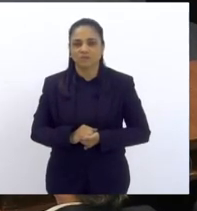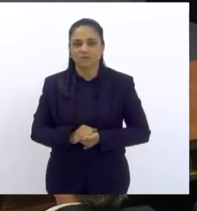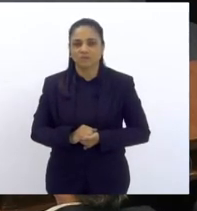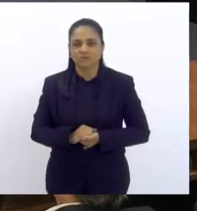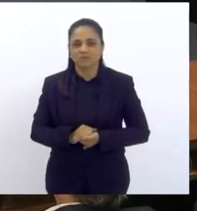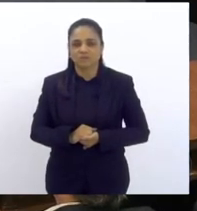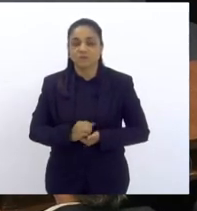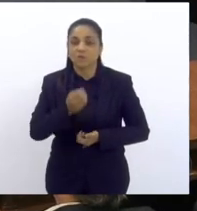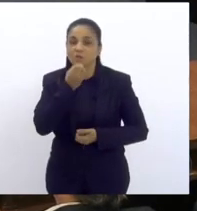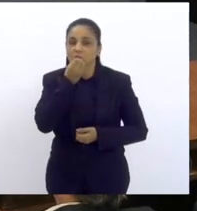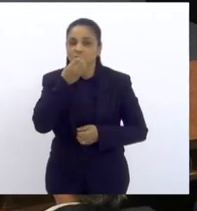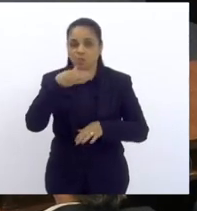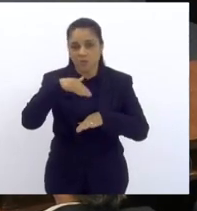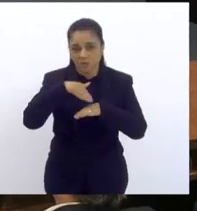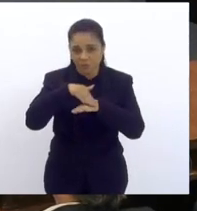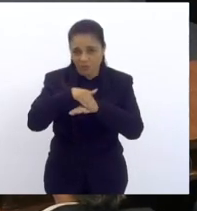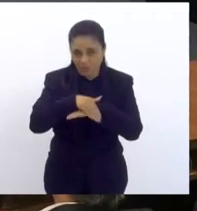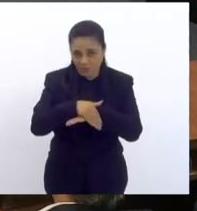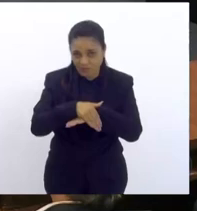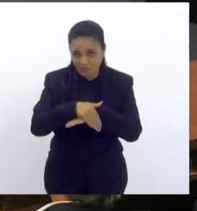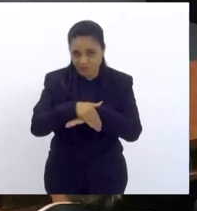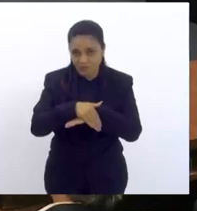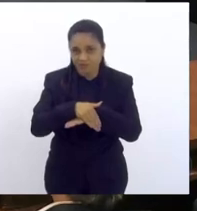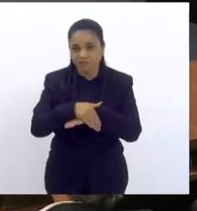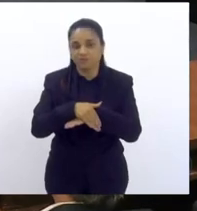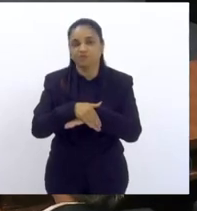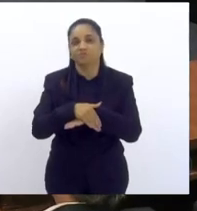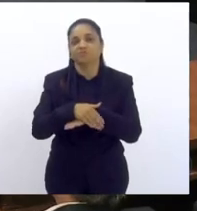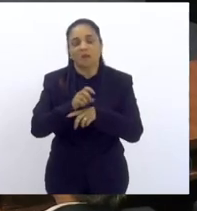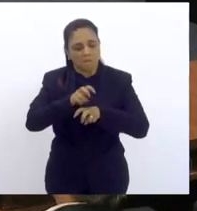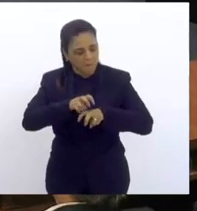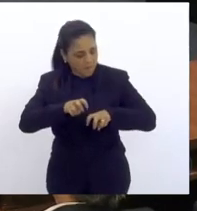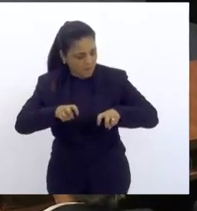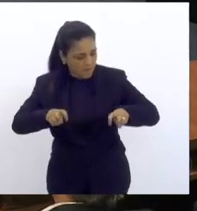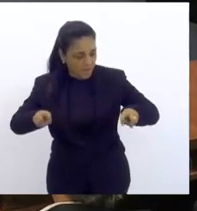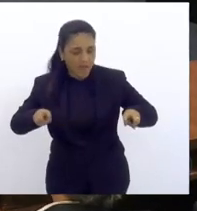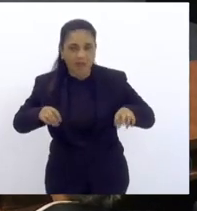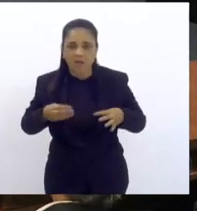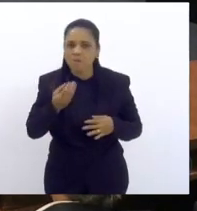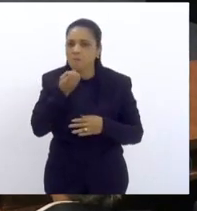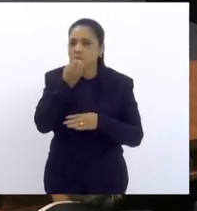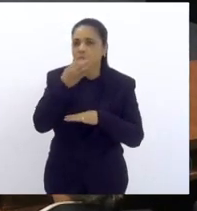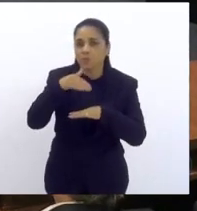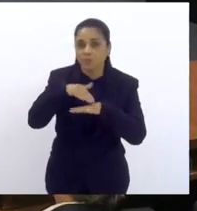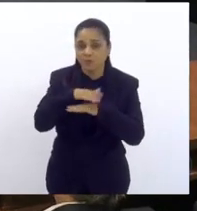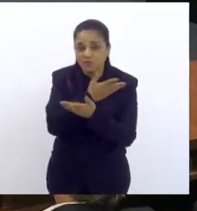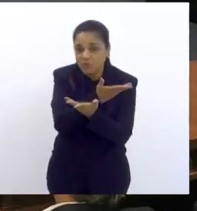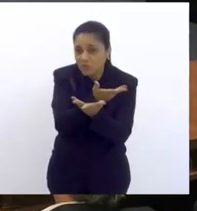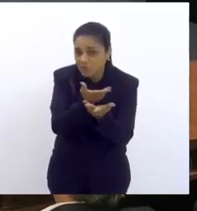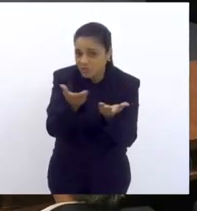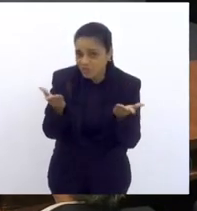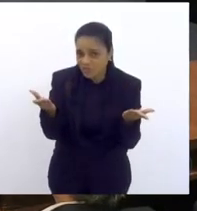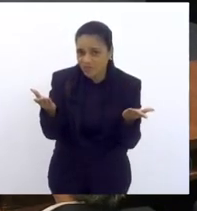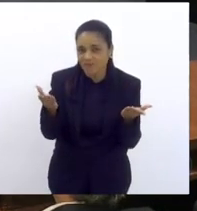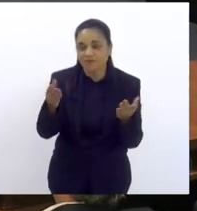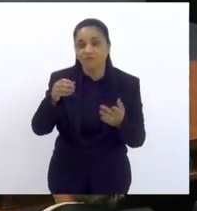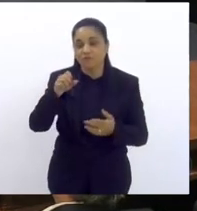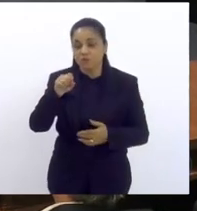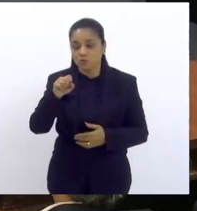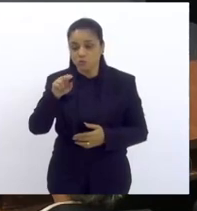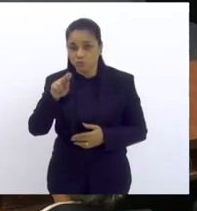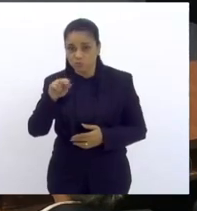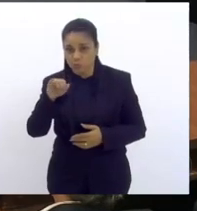boa noite boa noite aos integrantes da mesa Boa noite a todos os presentes a suipa amanhã